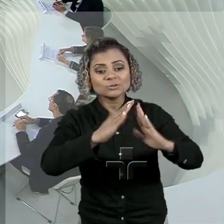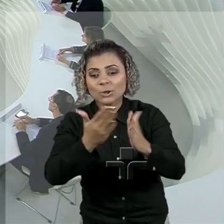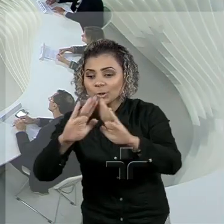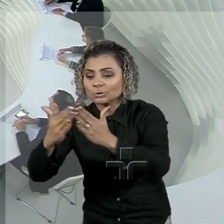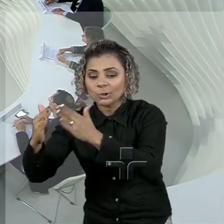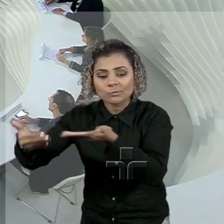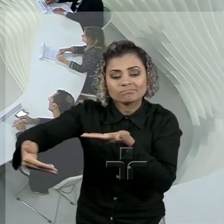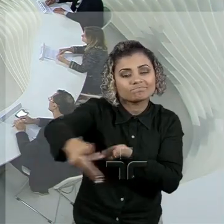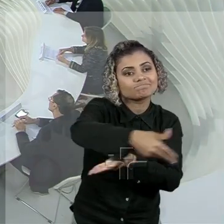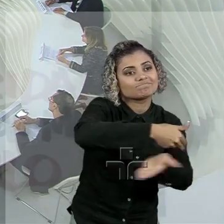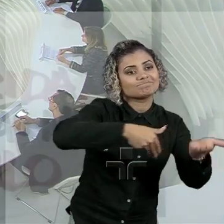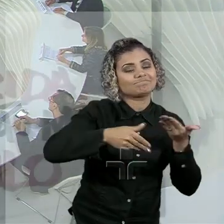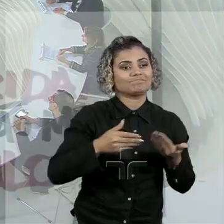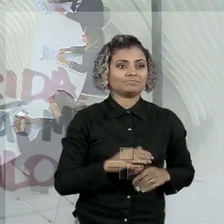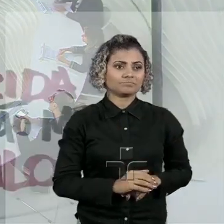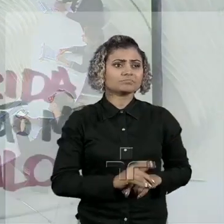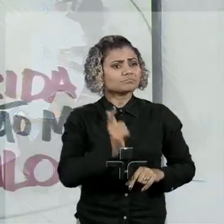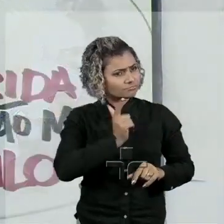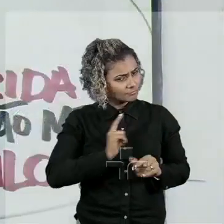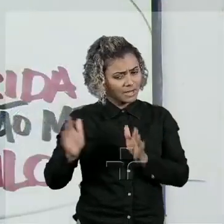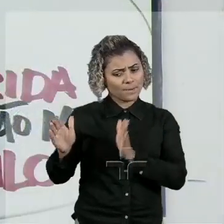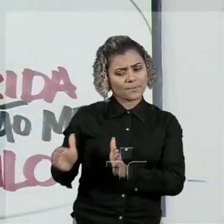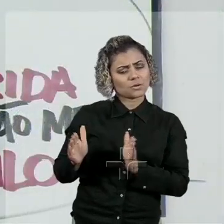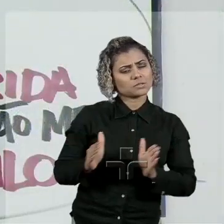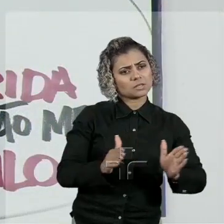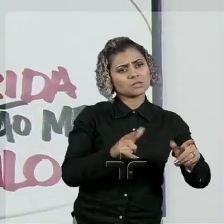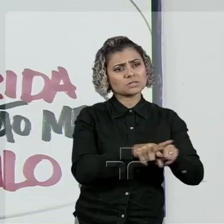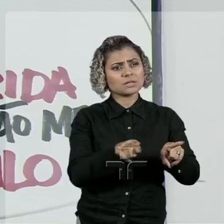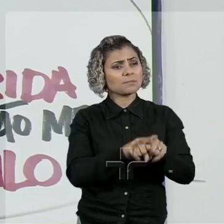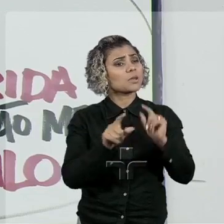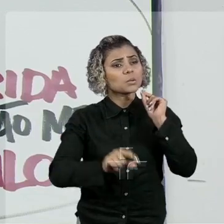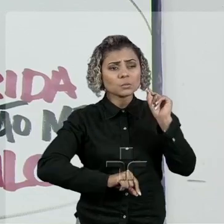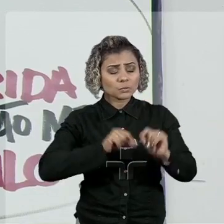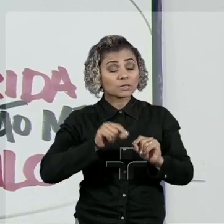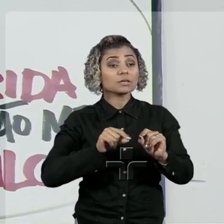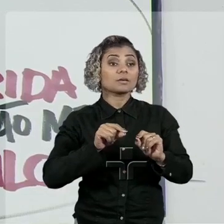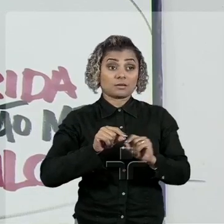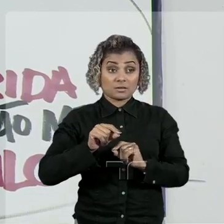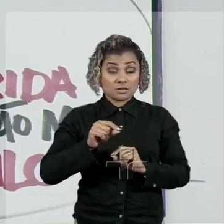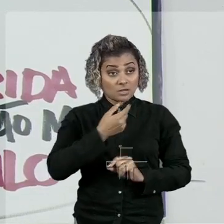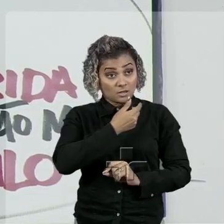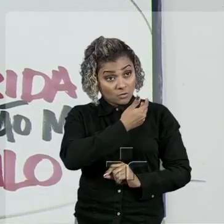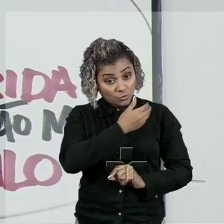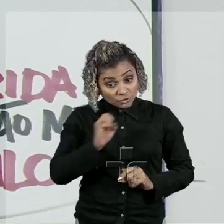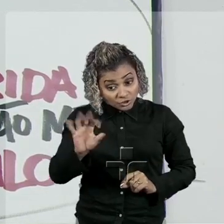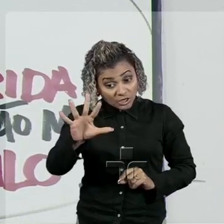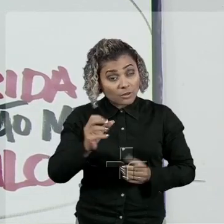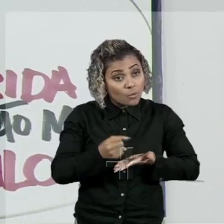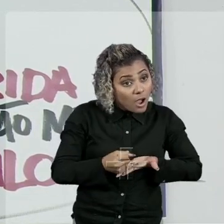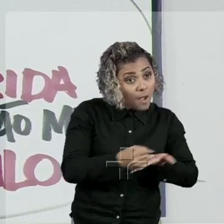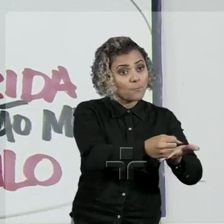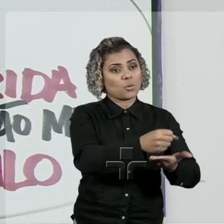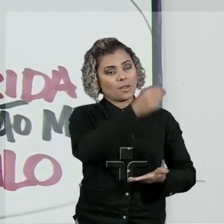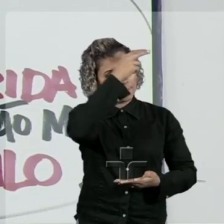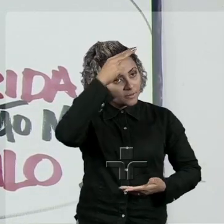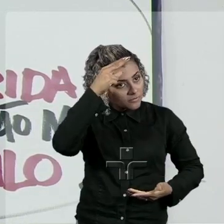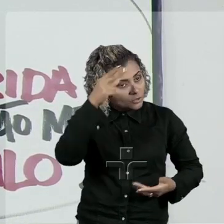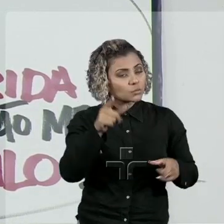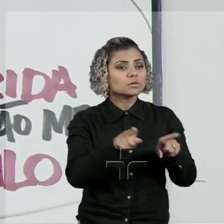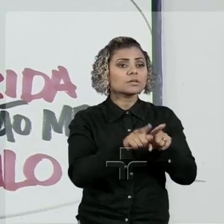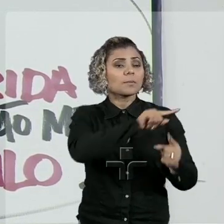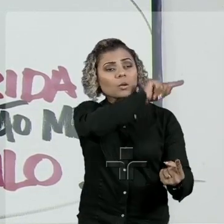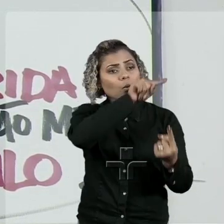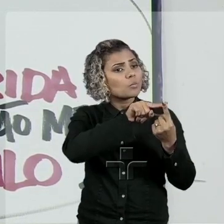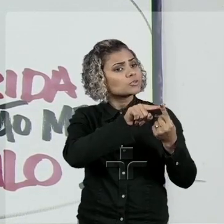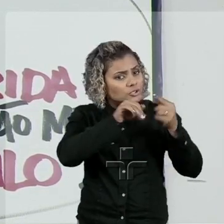temos um processo que a gente pode estar discutindo de indução, que o Estado pode apoiar os municípios e colocar isso como